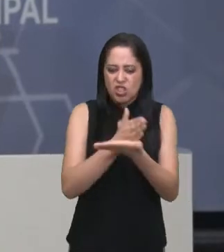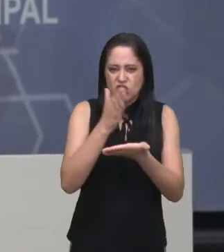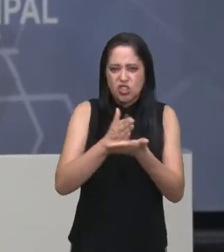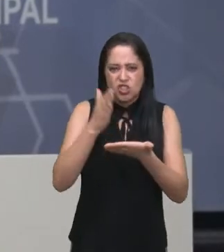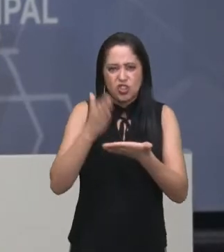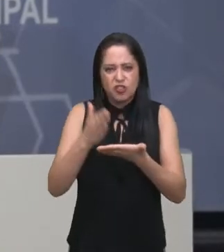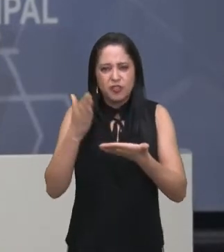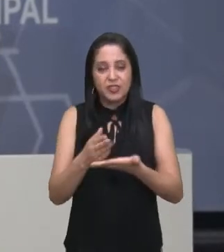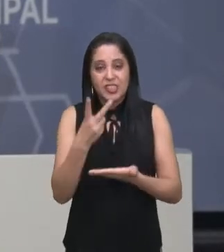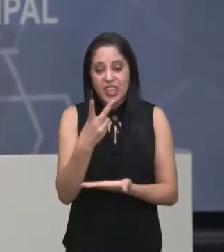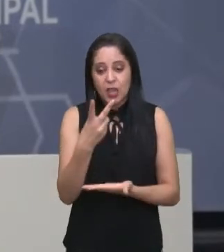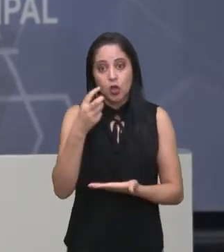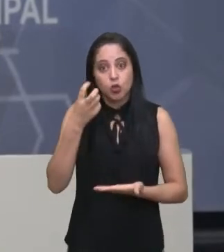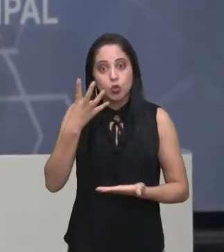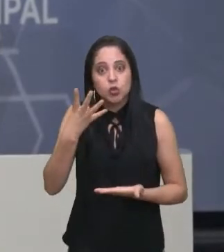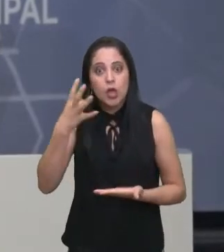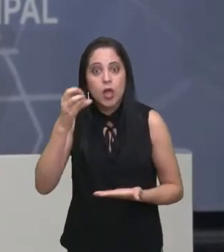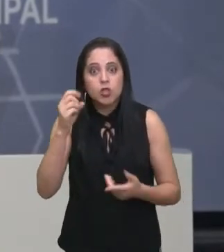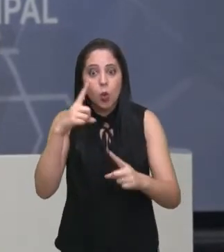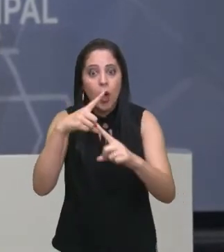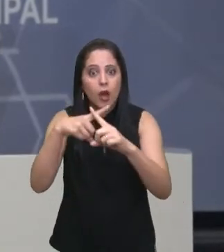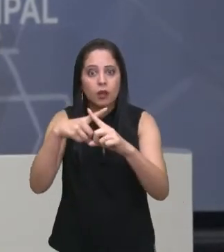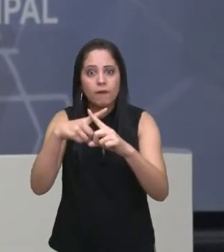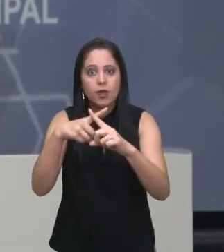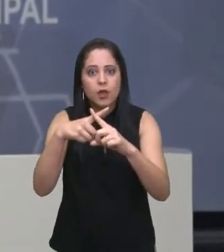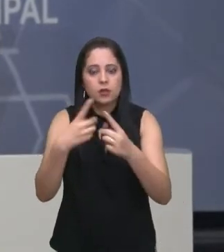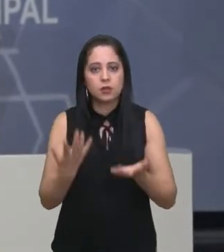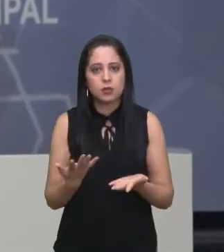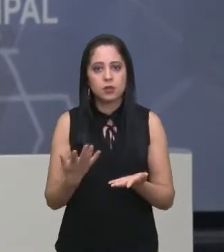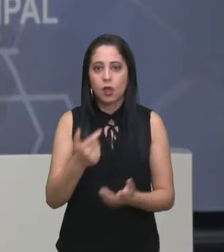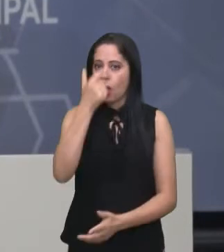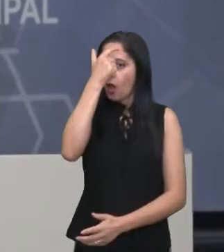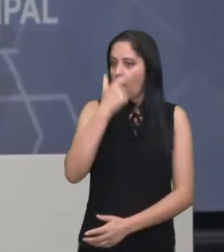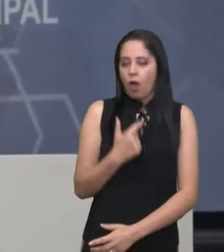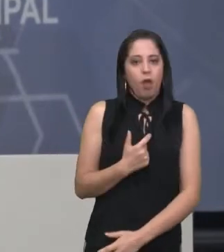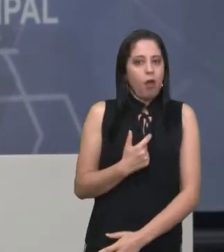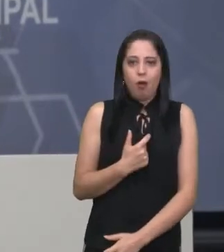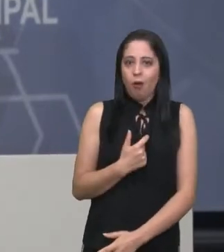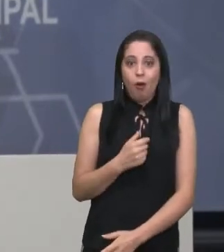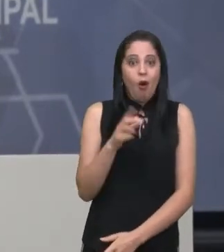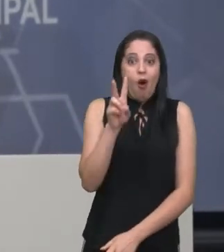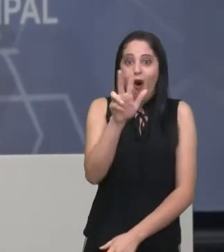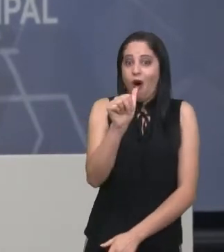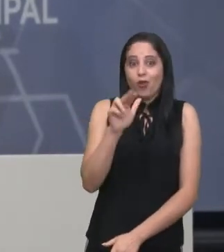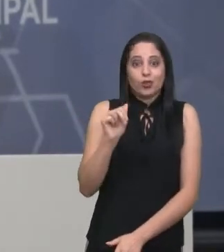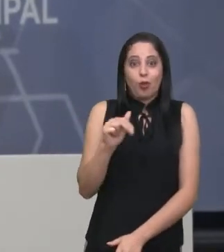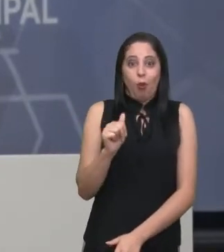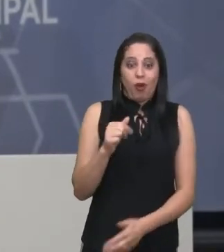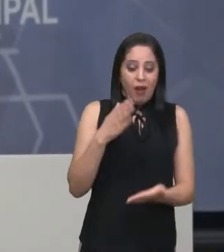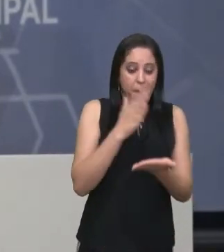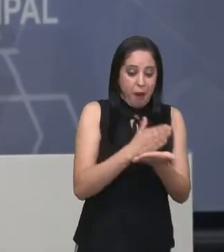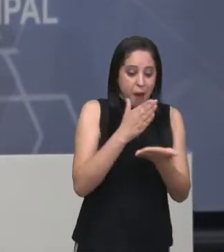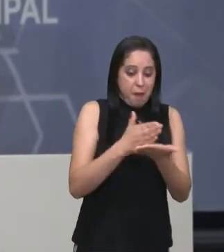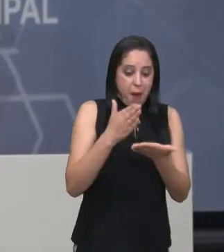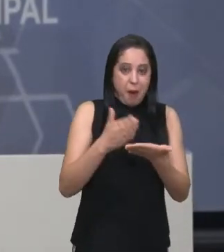parcelar uma dívida em 240 vezes. Eu, pessoa física, não divido dívida em 240